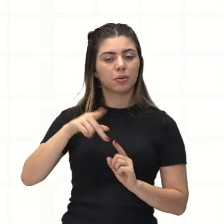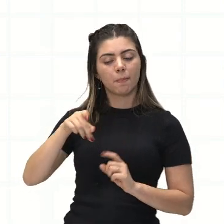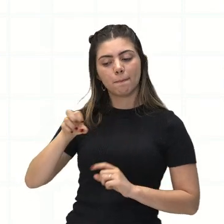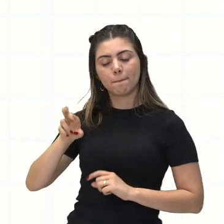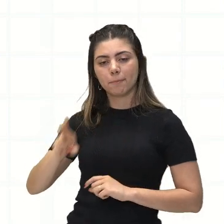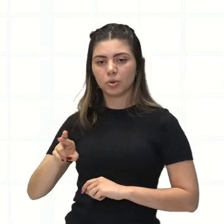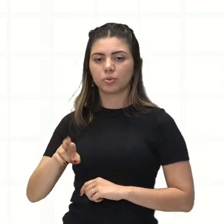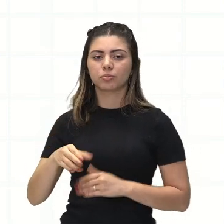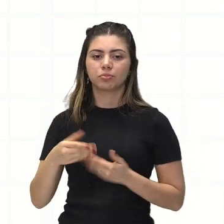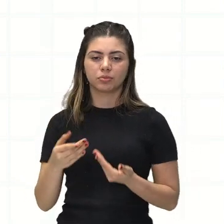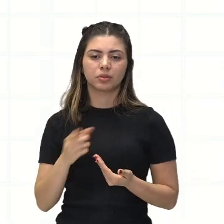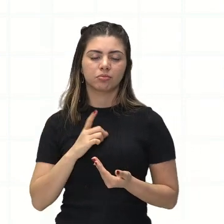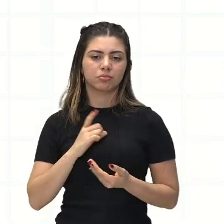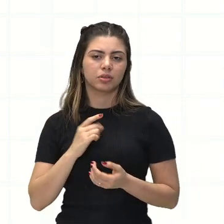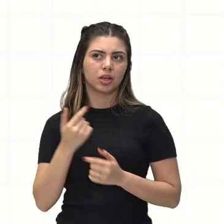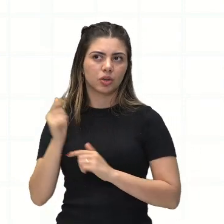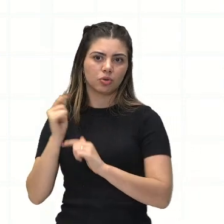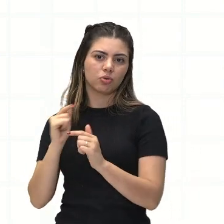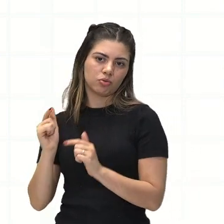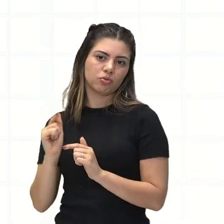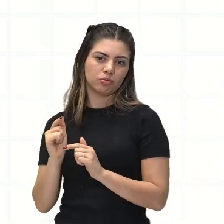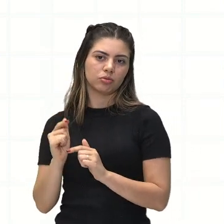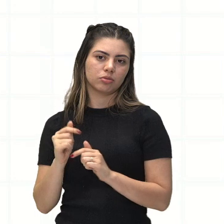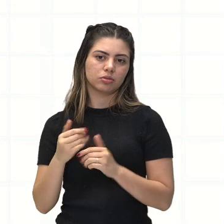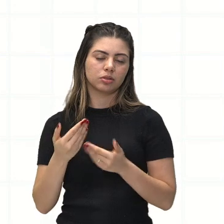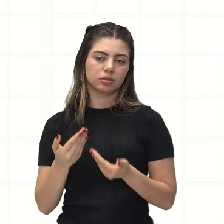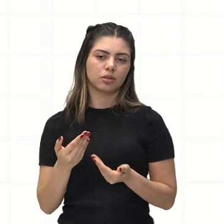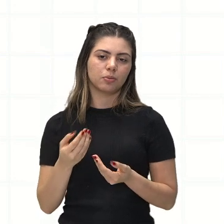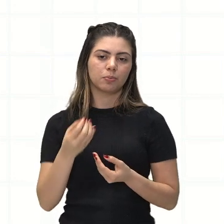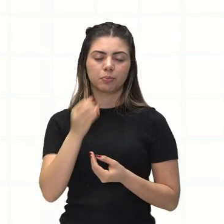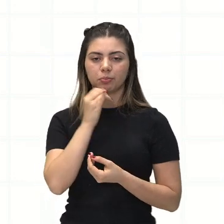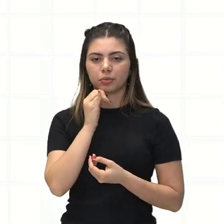muito integrado com outras, portanto, por,